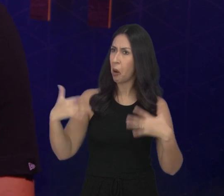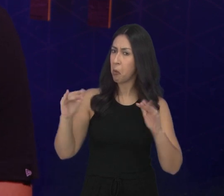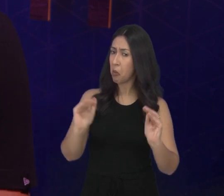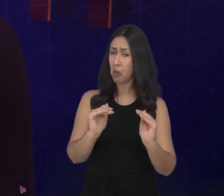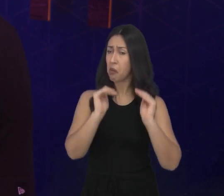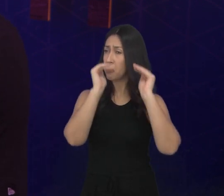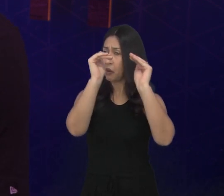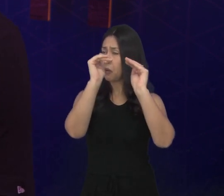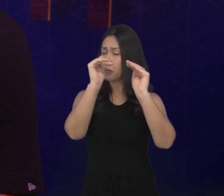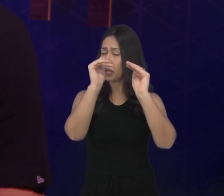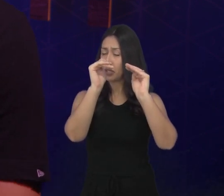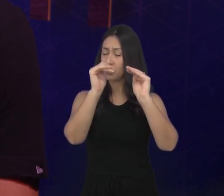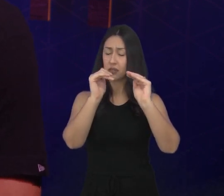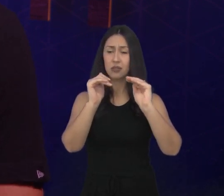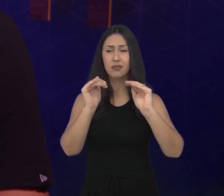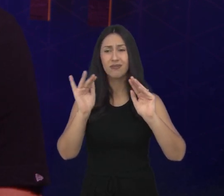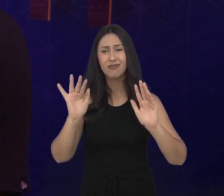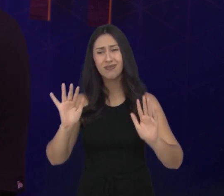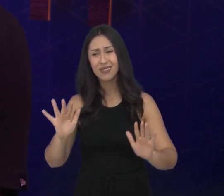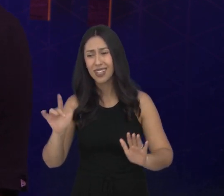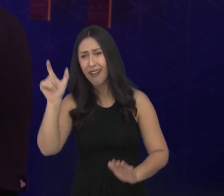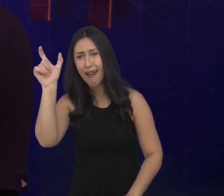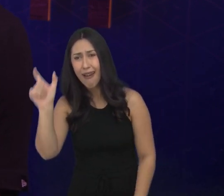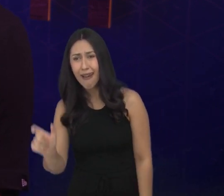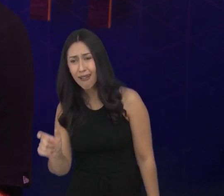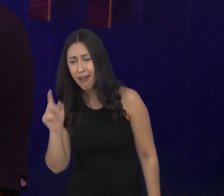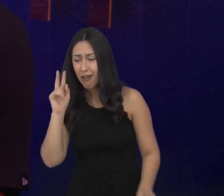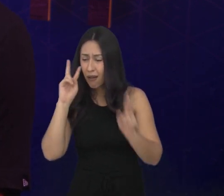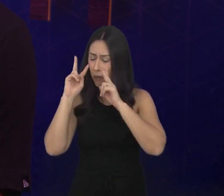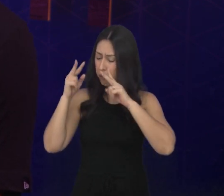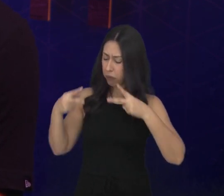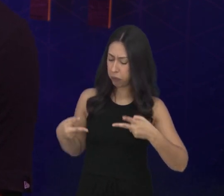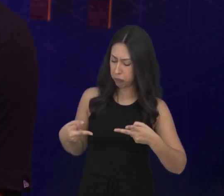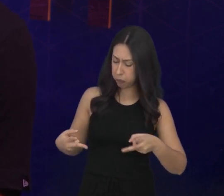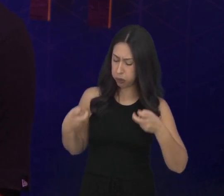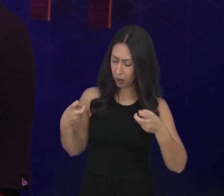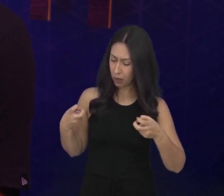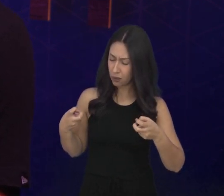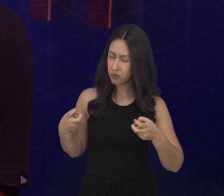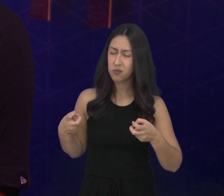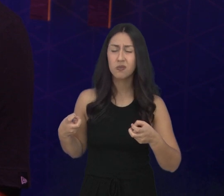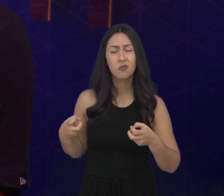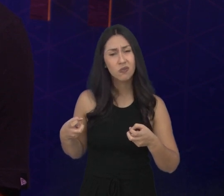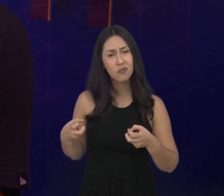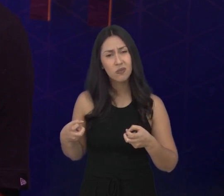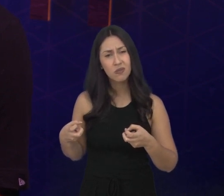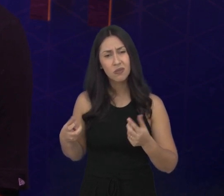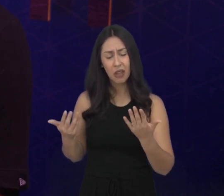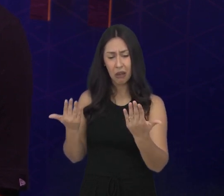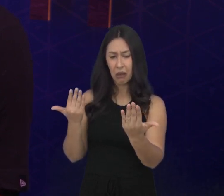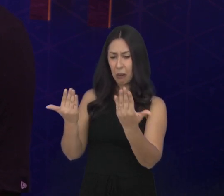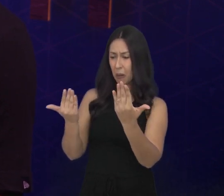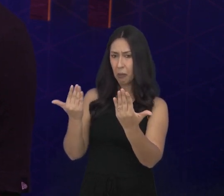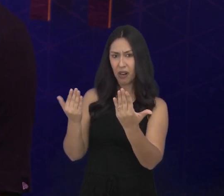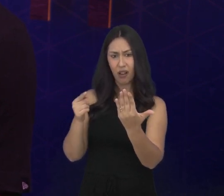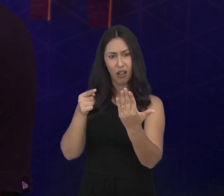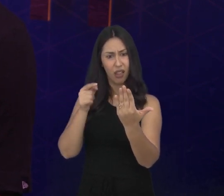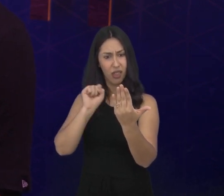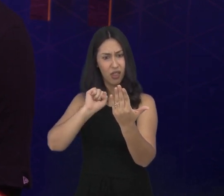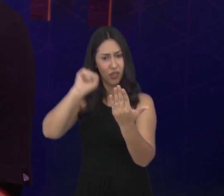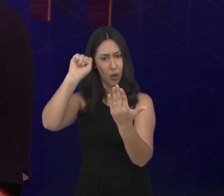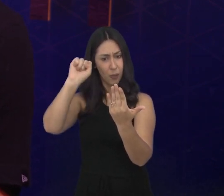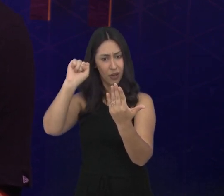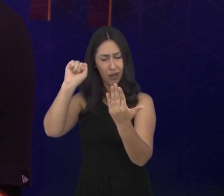guerreirona cabulosa lá. E aí ele cai nessa crise de que, caraca, ela é super